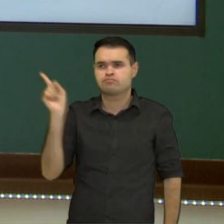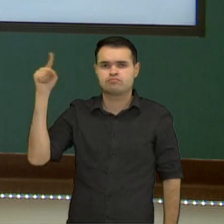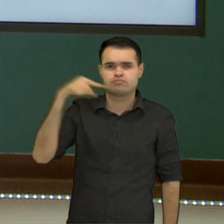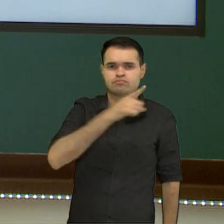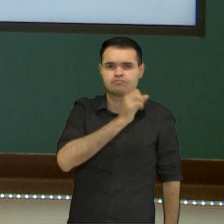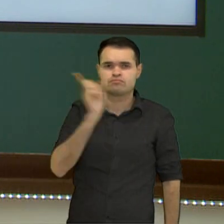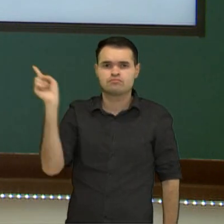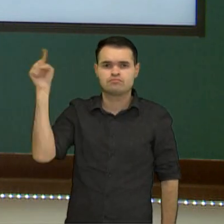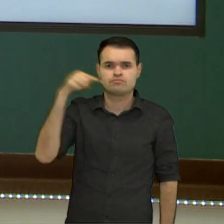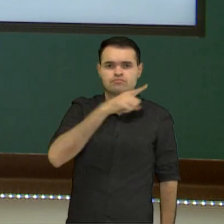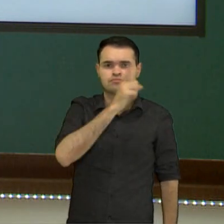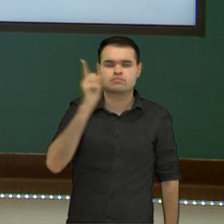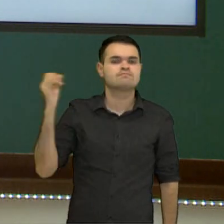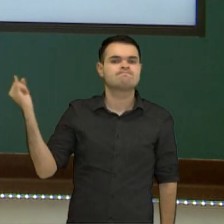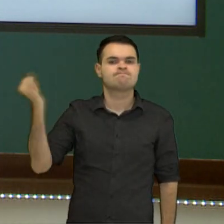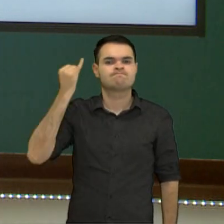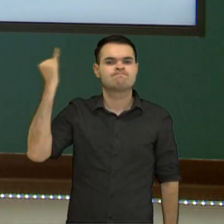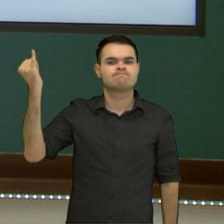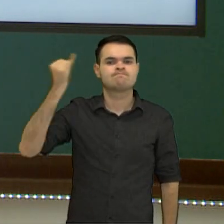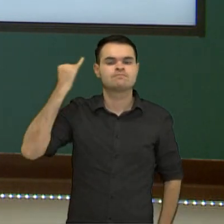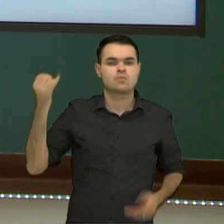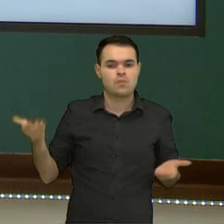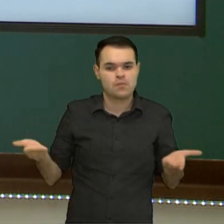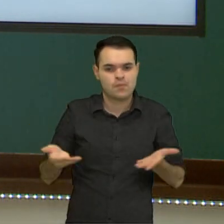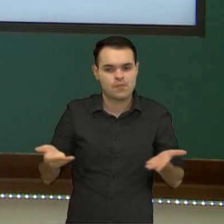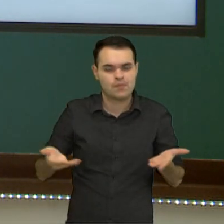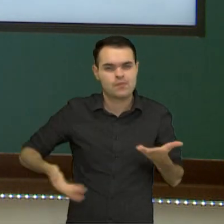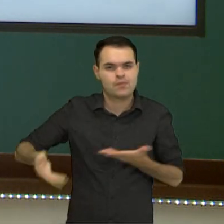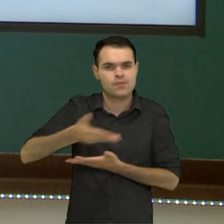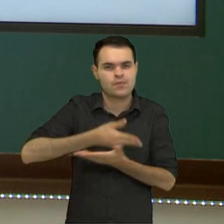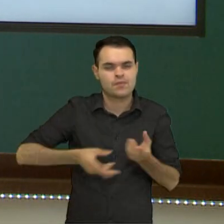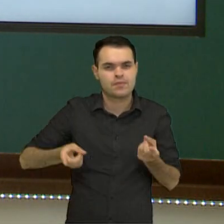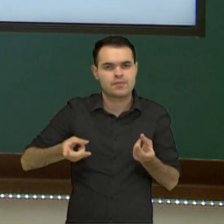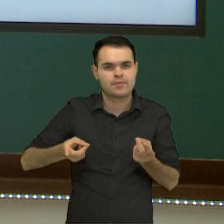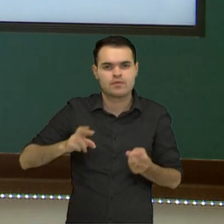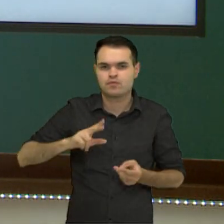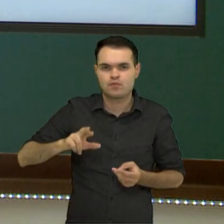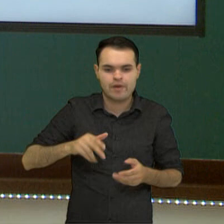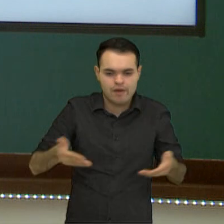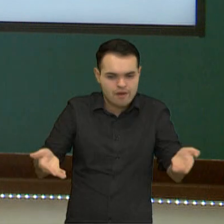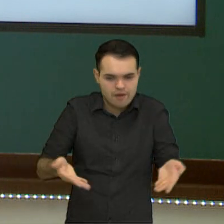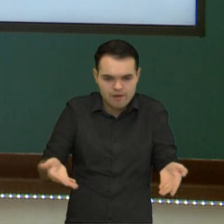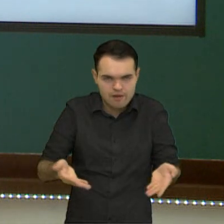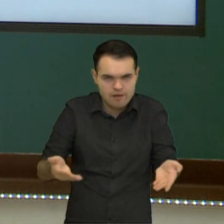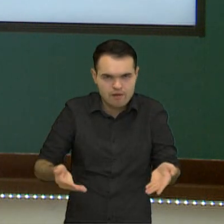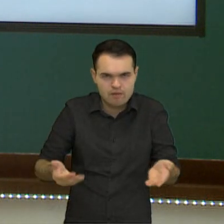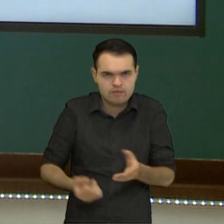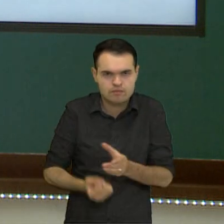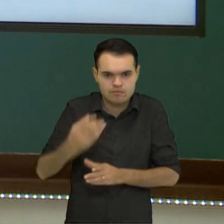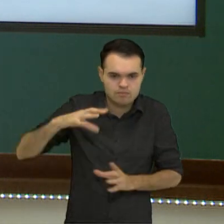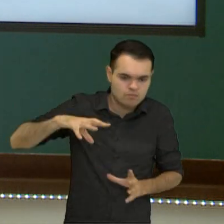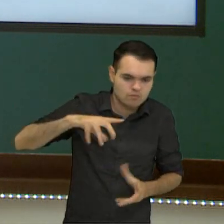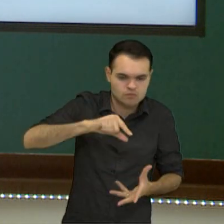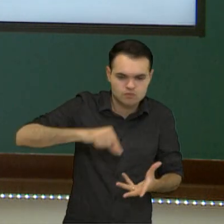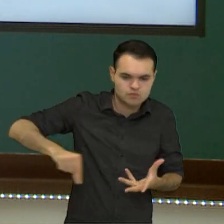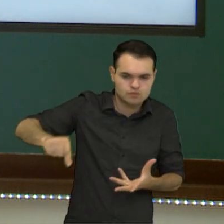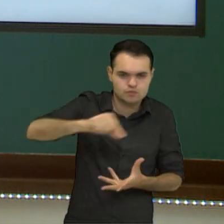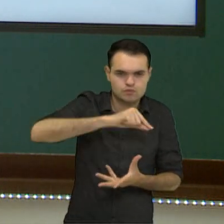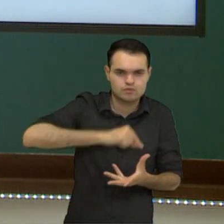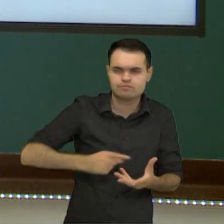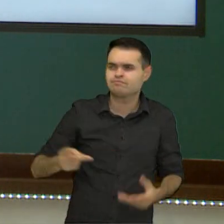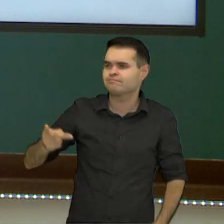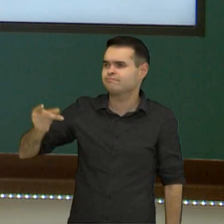comércio mundial tão importante nos dias de hoje, ele não é algo que existe aí nos últimos 100 anos, né? Vejam que lá